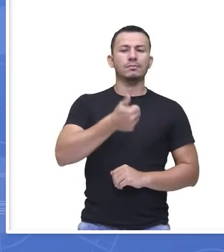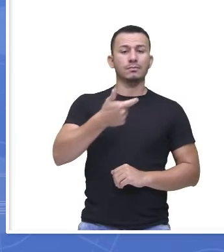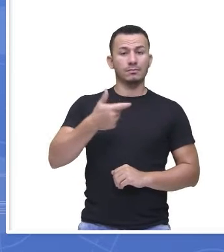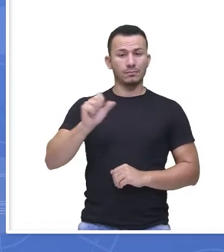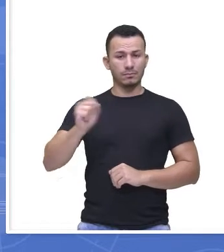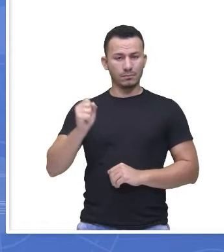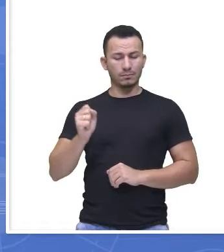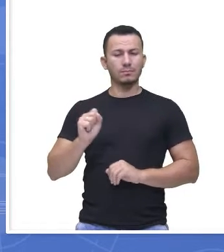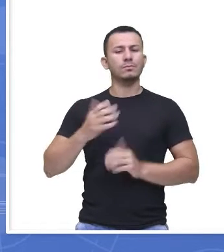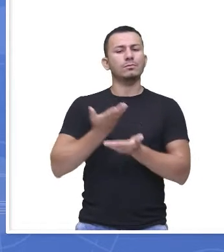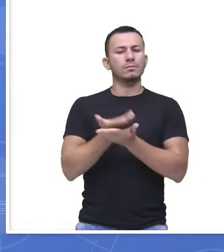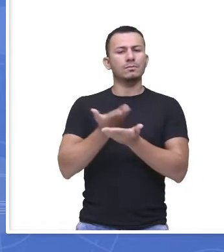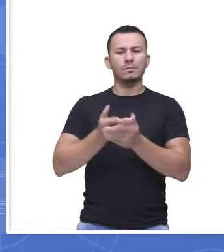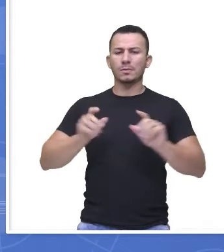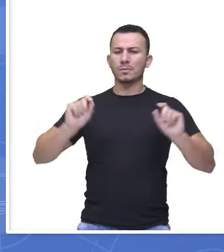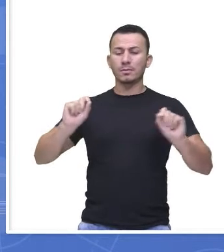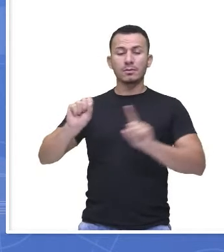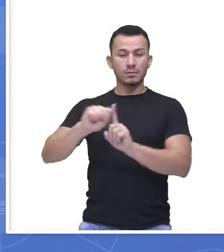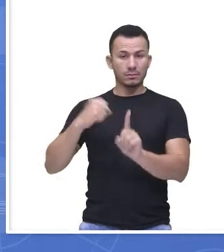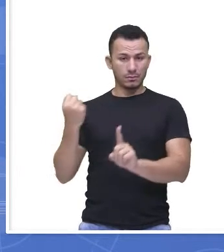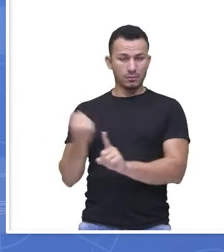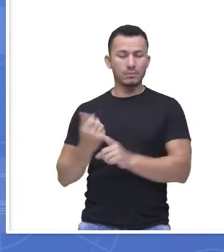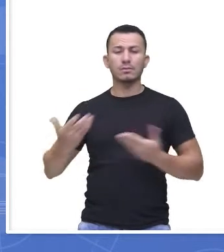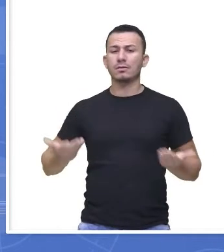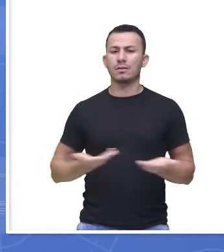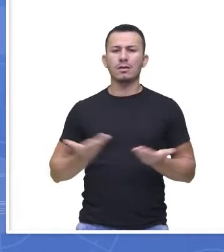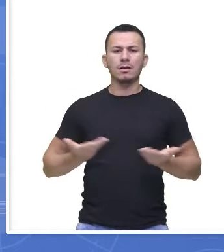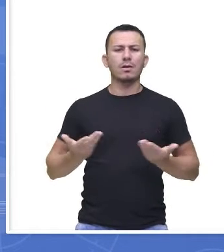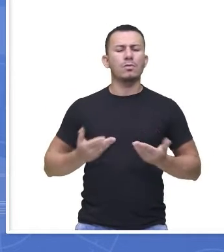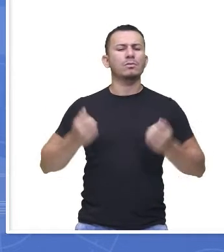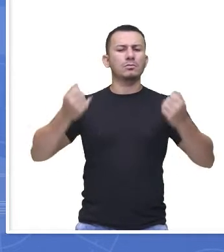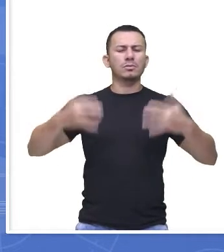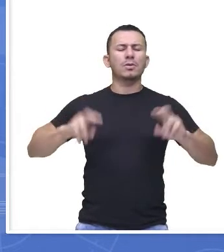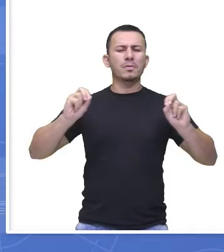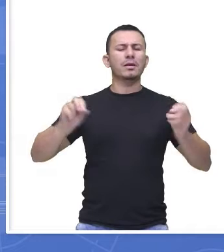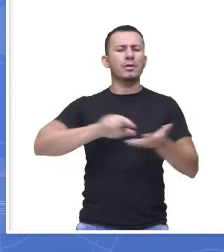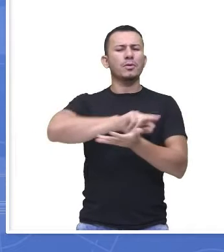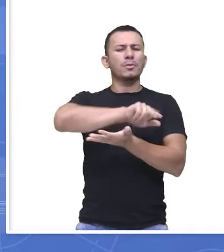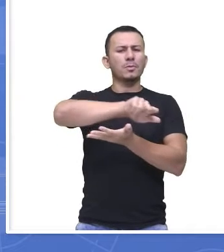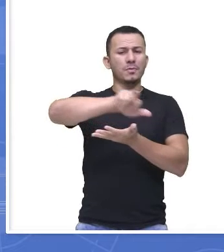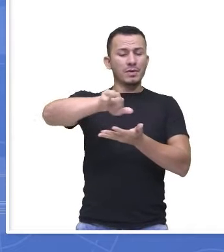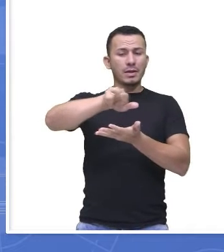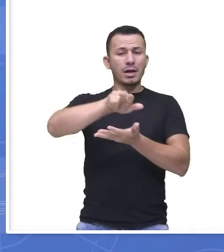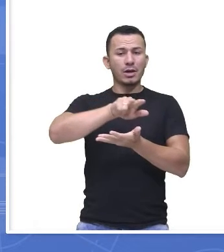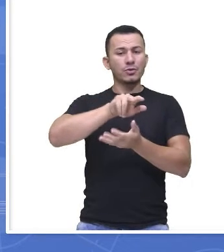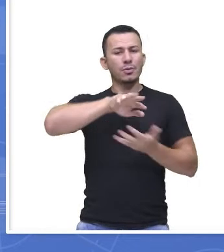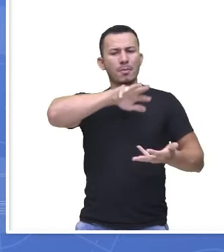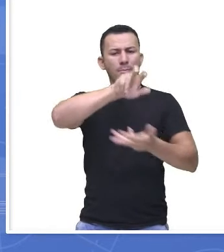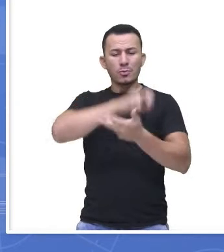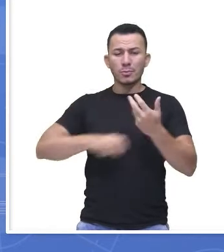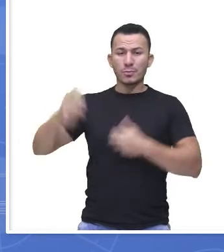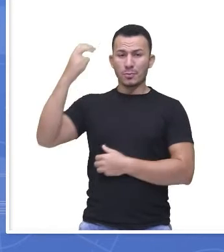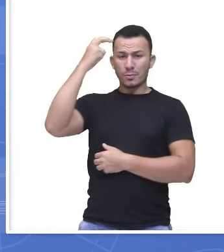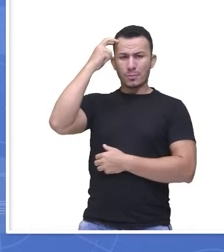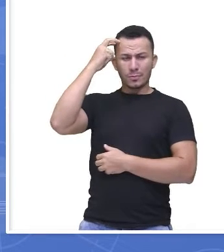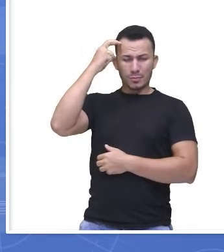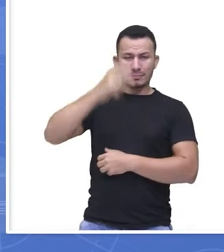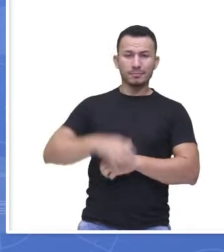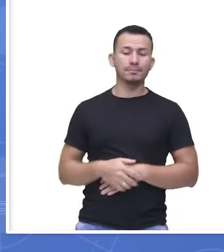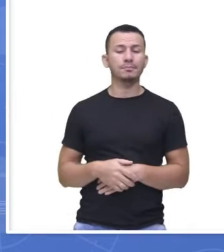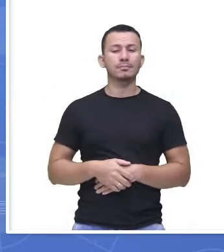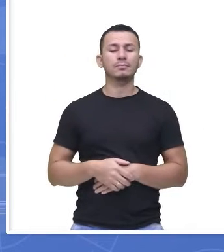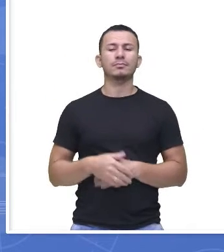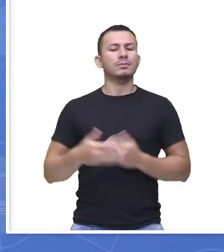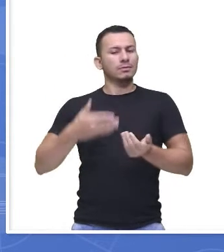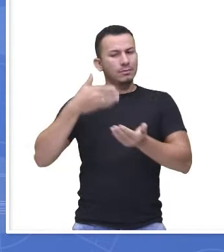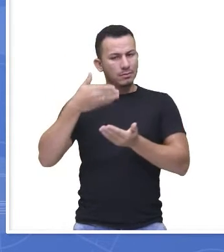de Sociologia e hoje nós vamos tratar sobre a questão da diversidade cultural no mundo. E para isso, para